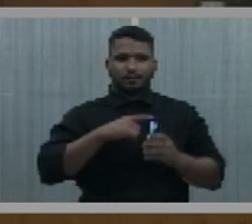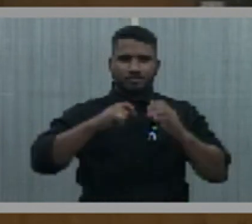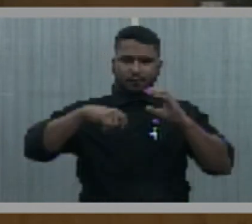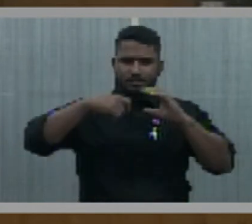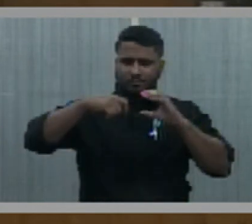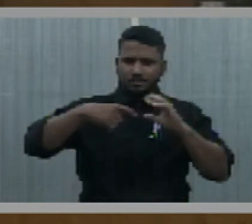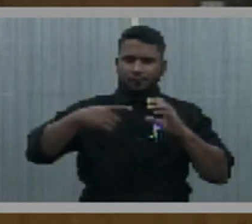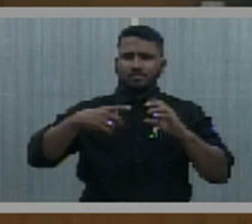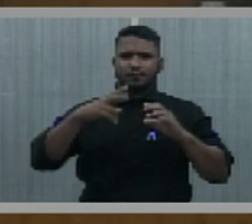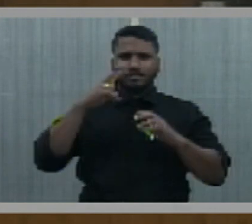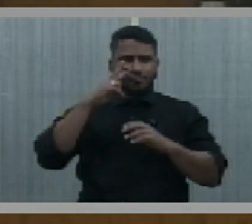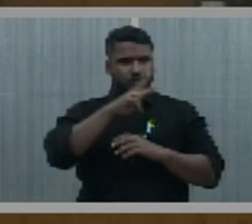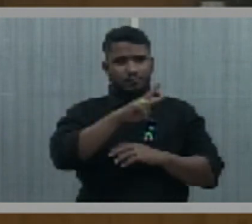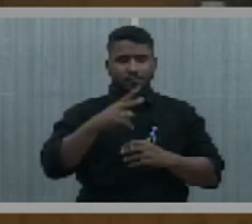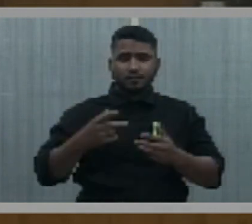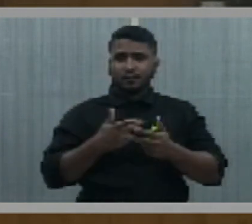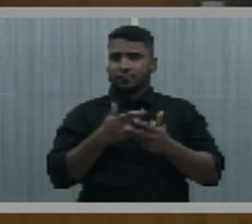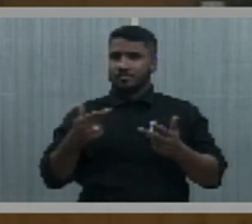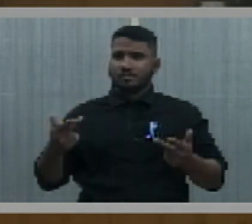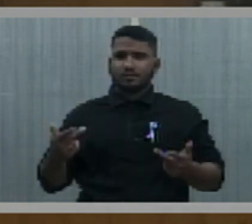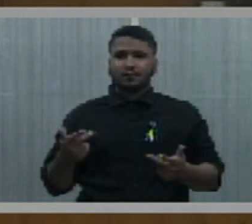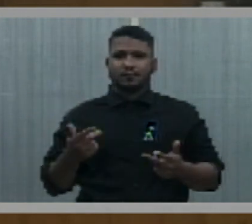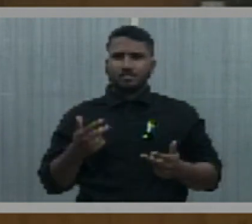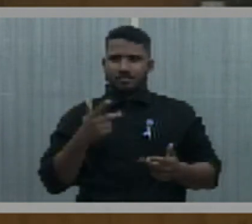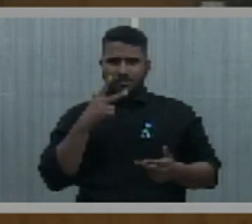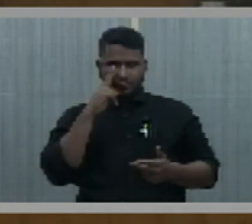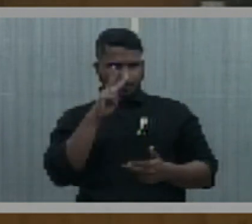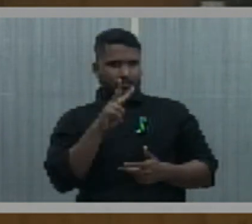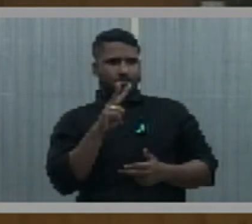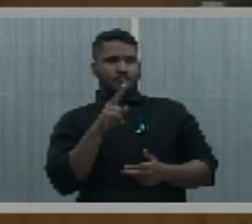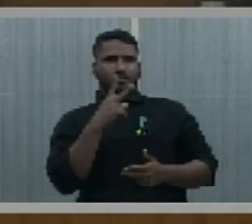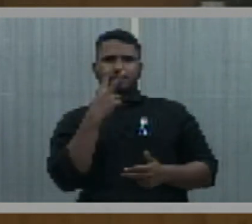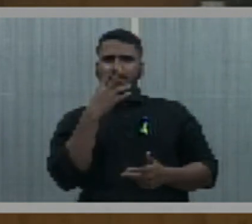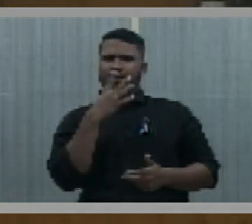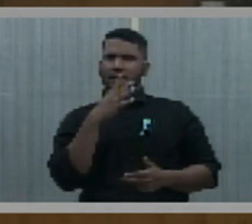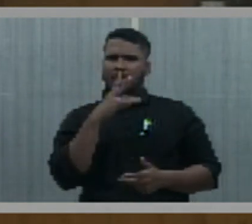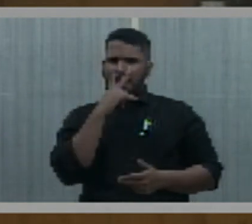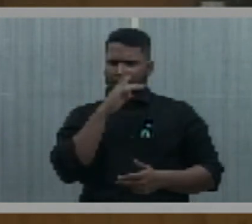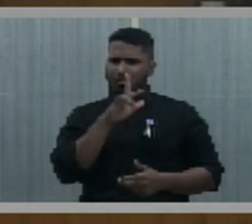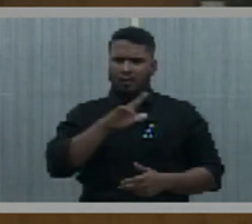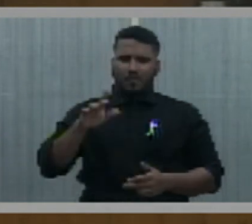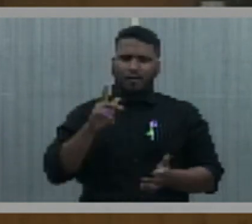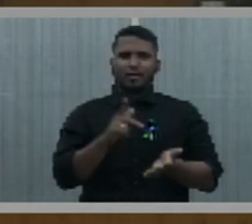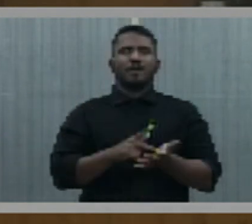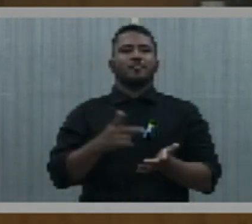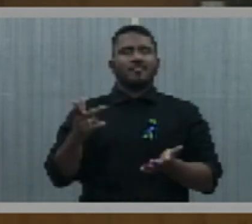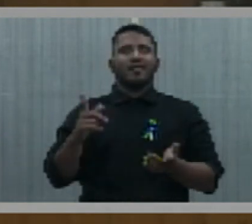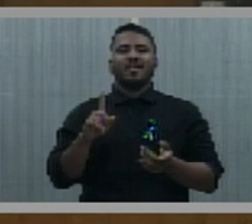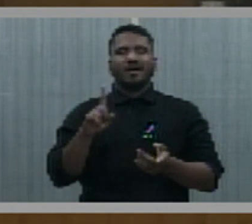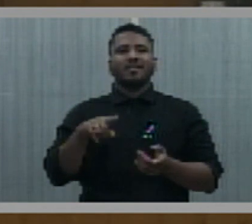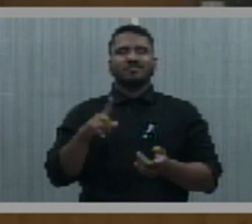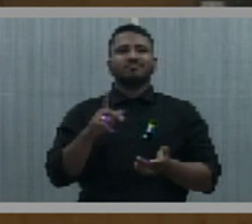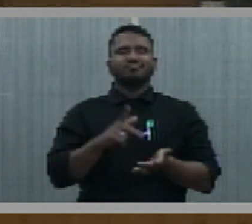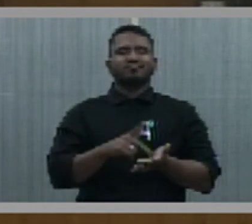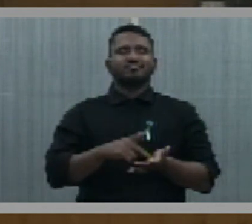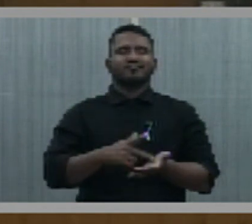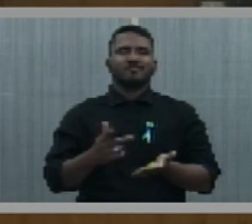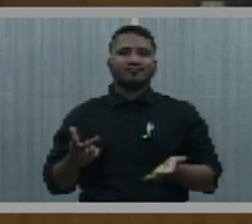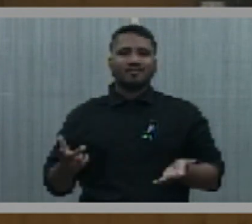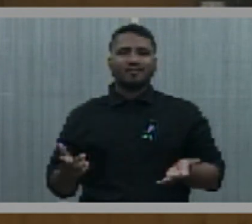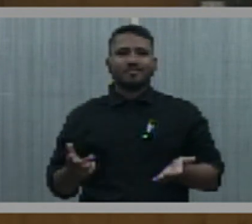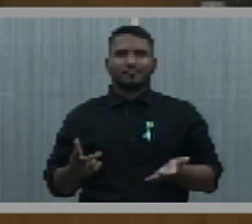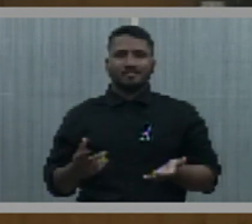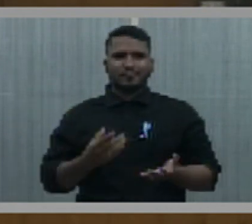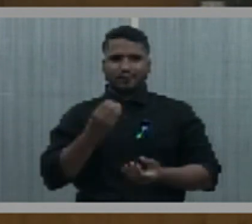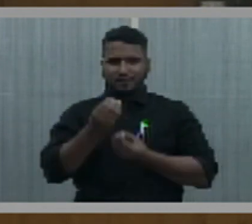que parecia que não fosse verdade, mas em loco era a verdade. E,